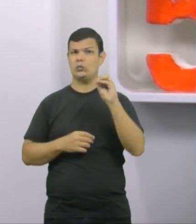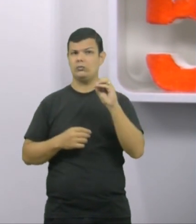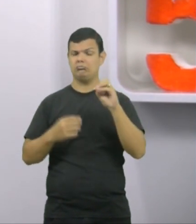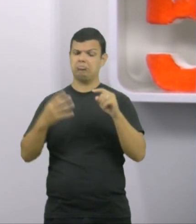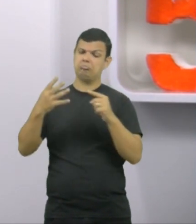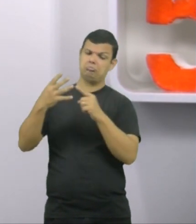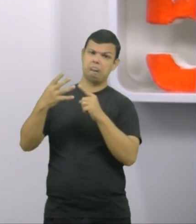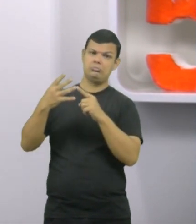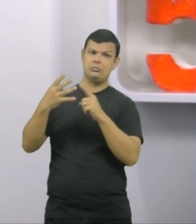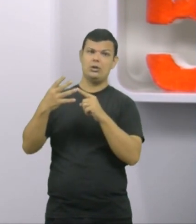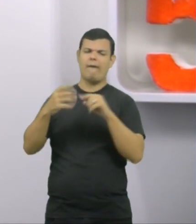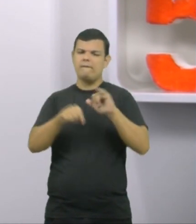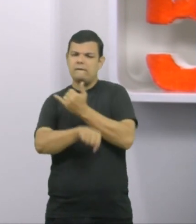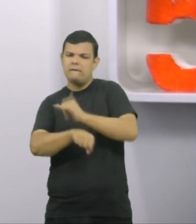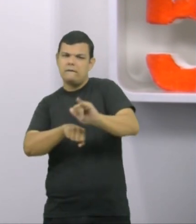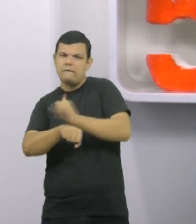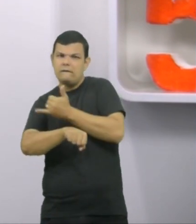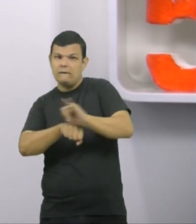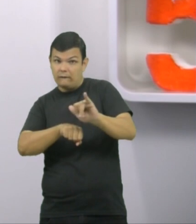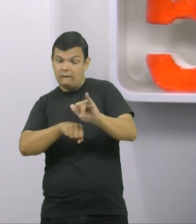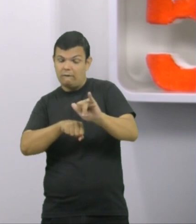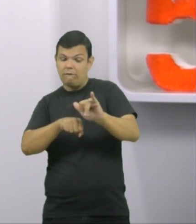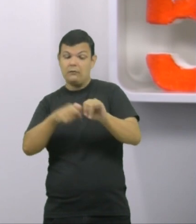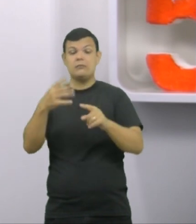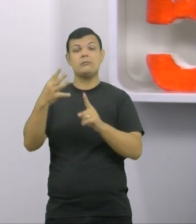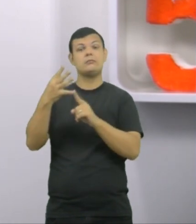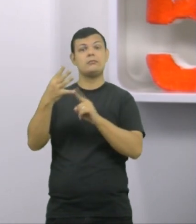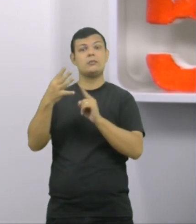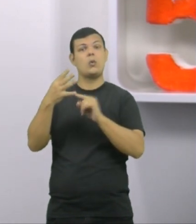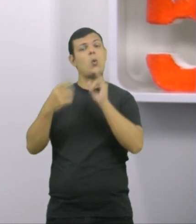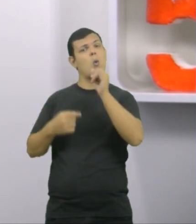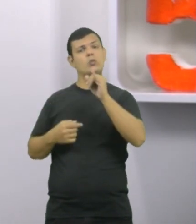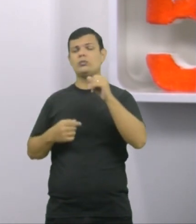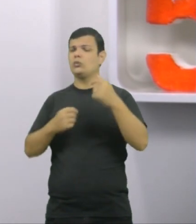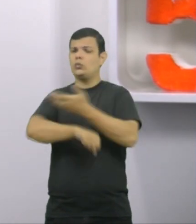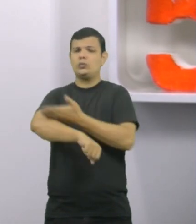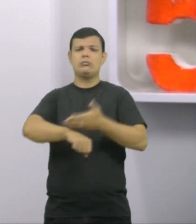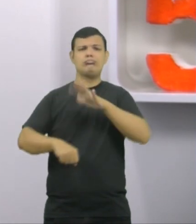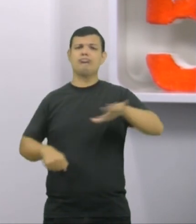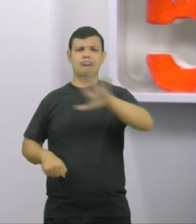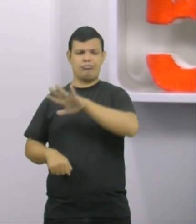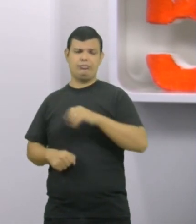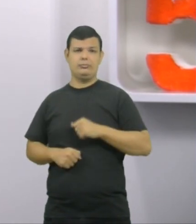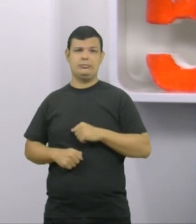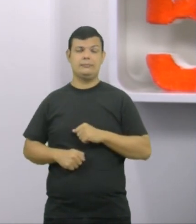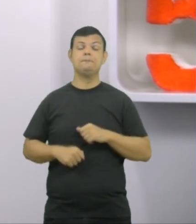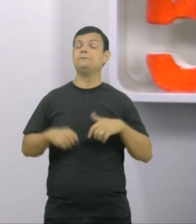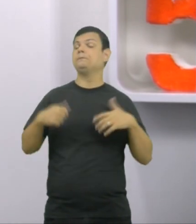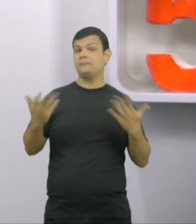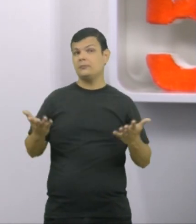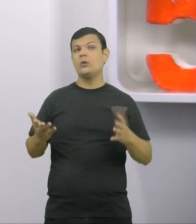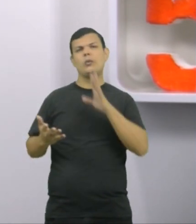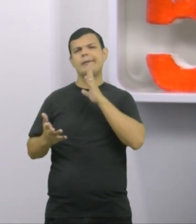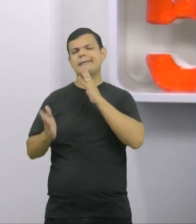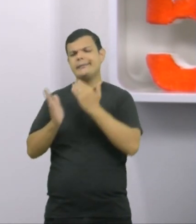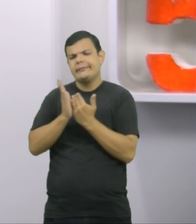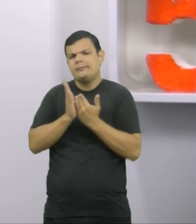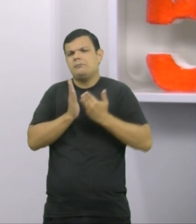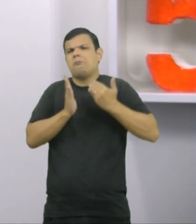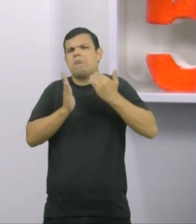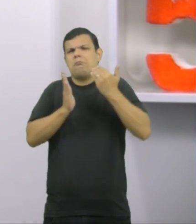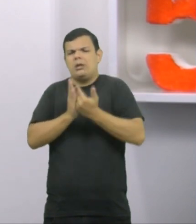Um conto de artimanha, um conto de esperteza. E o outro foi um conto popular. Então, para que a gente conheça um pouco mais sobre